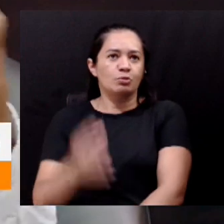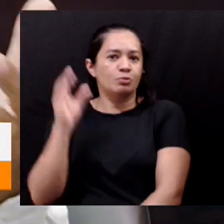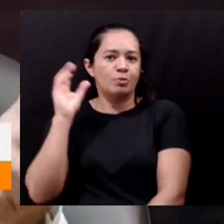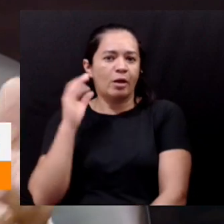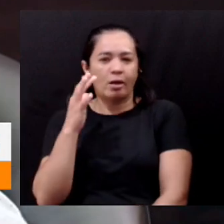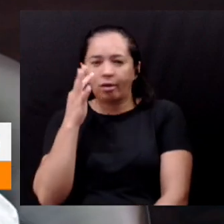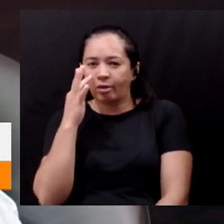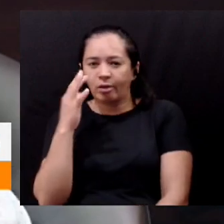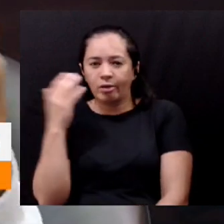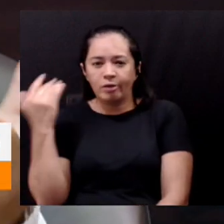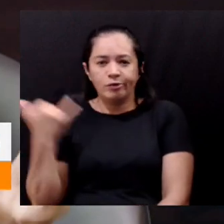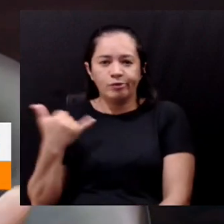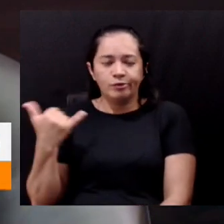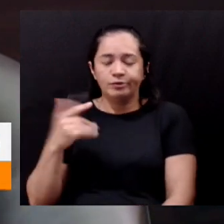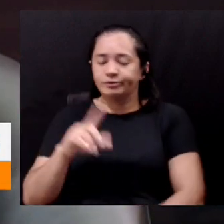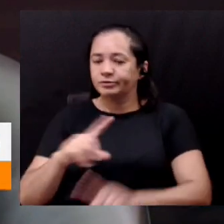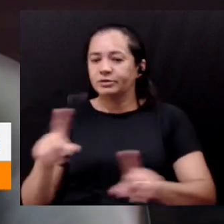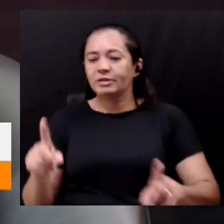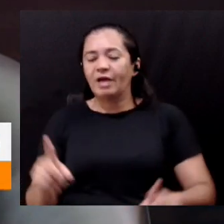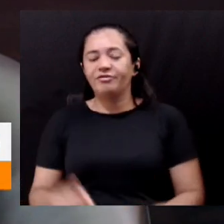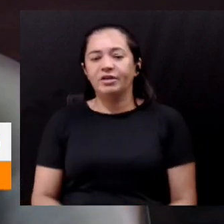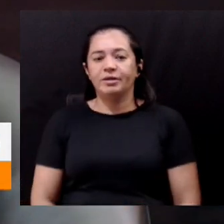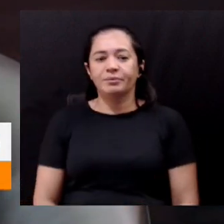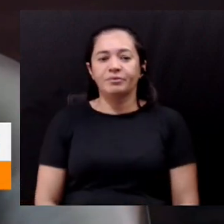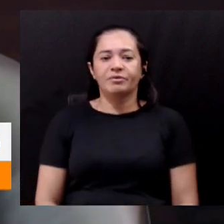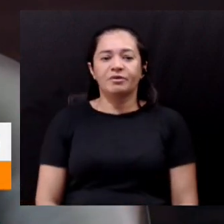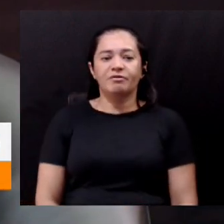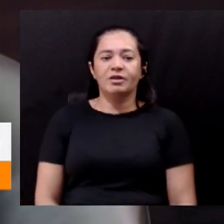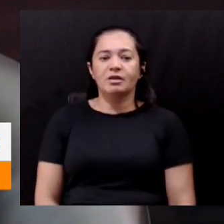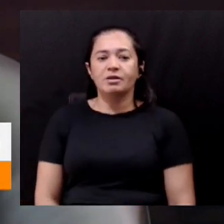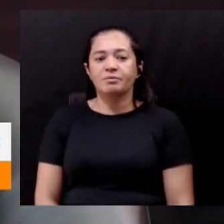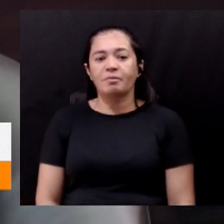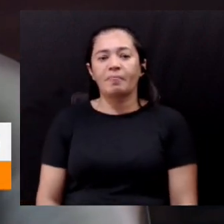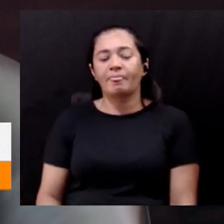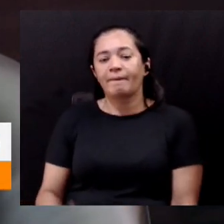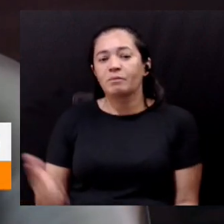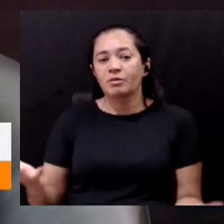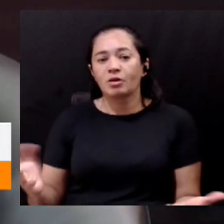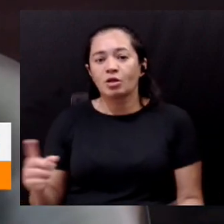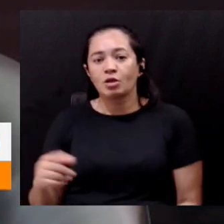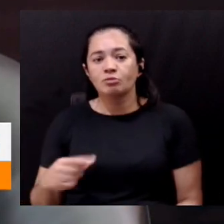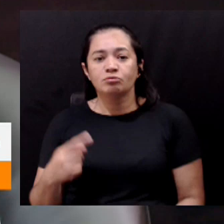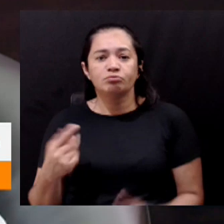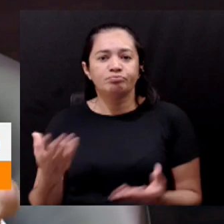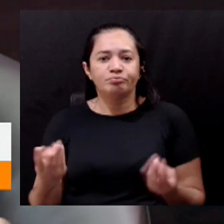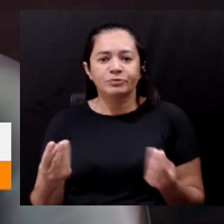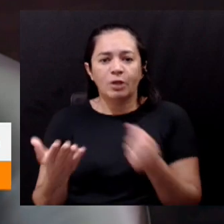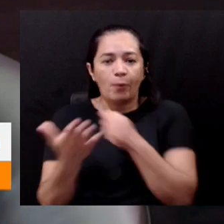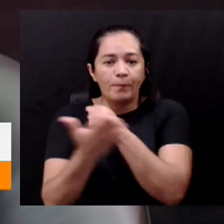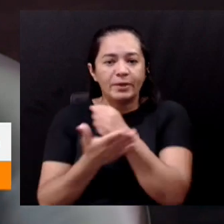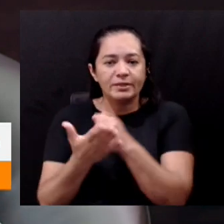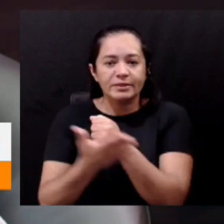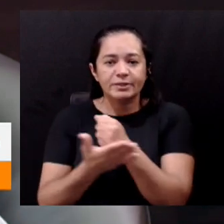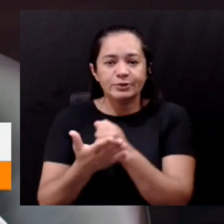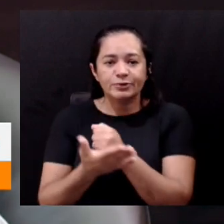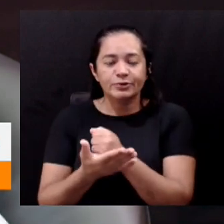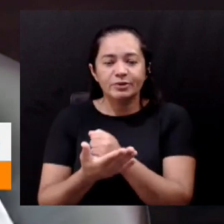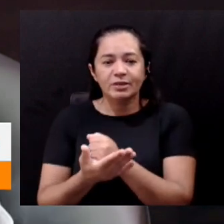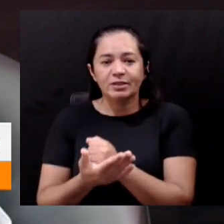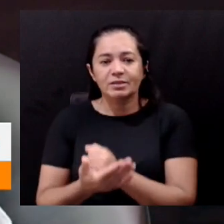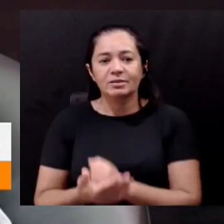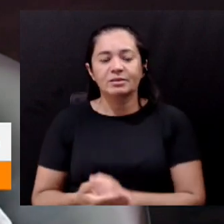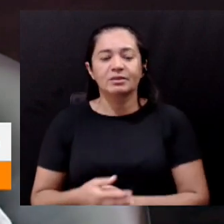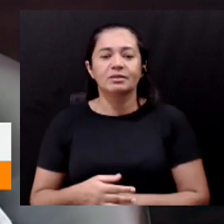o narcisista é ruim, é difícil de Uhum. conviver com ele, não, é um narcisismo básico, onde todo sujeito tem, né,